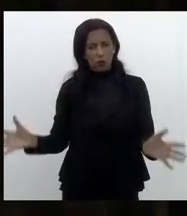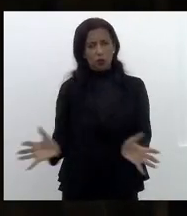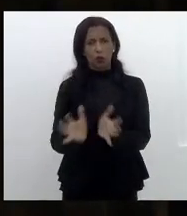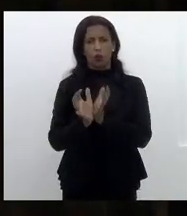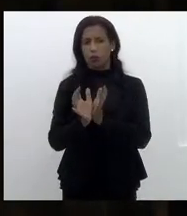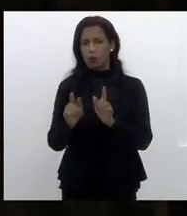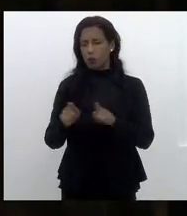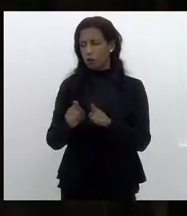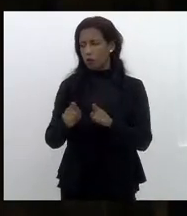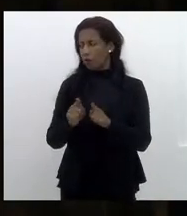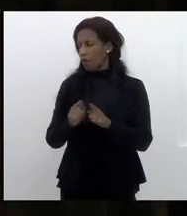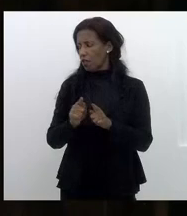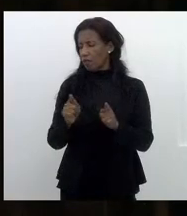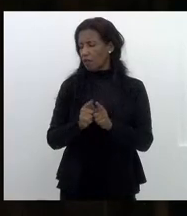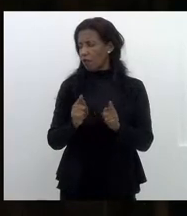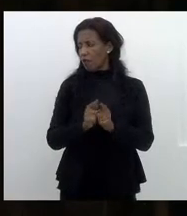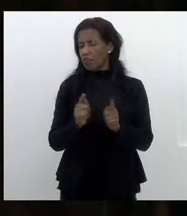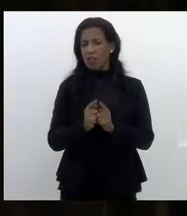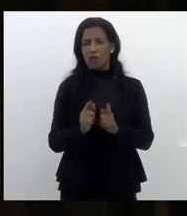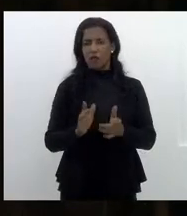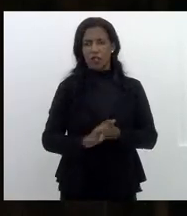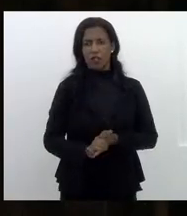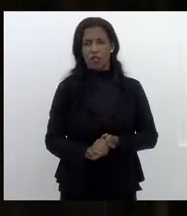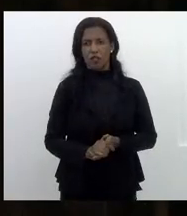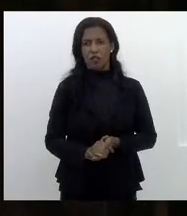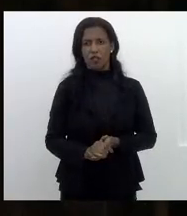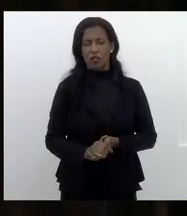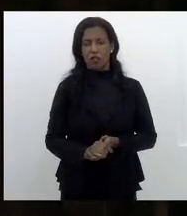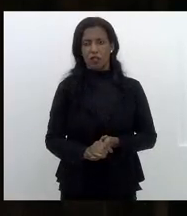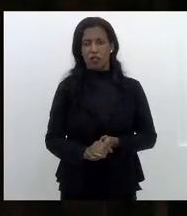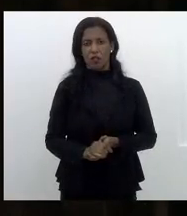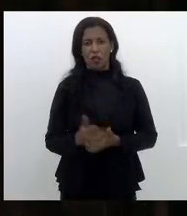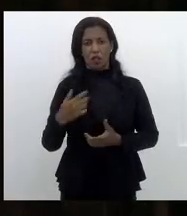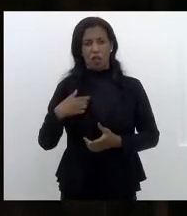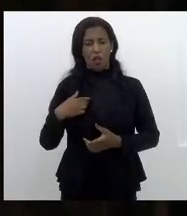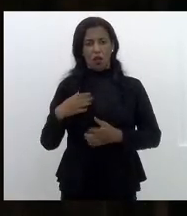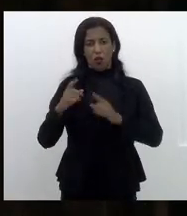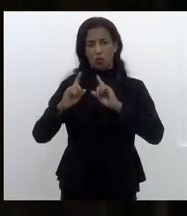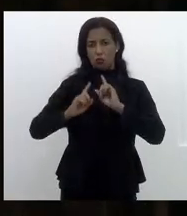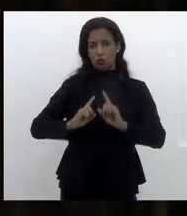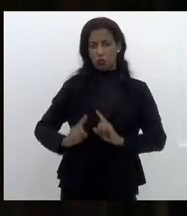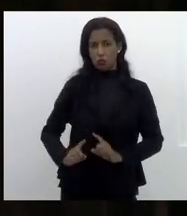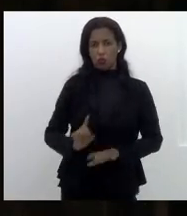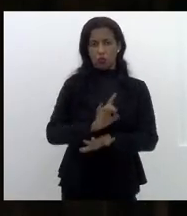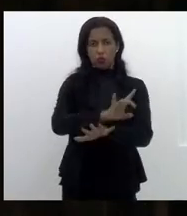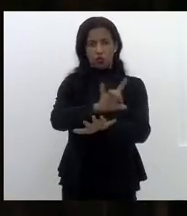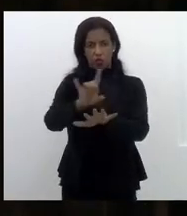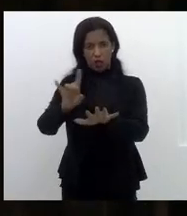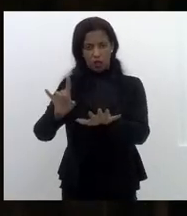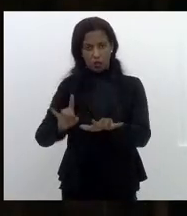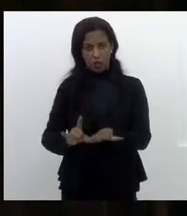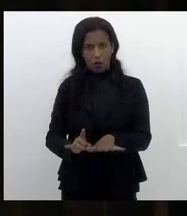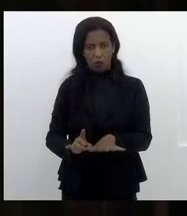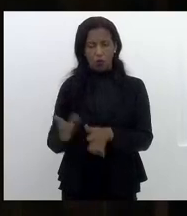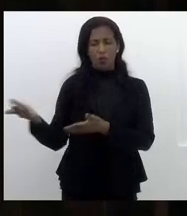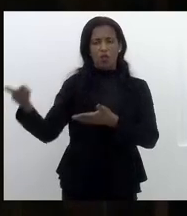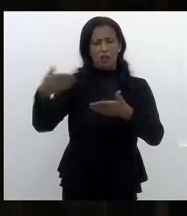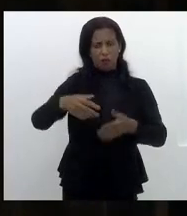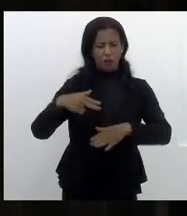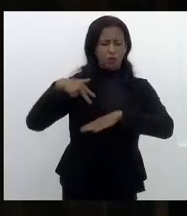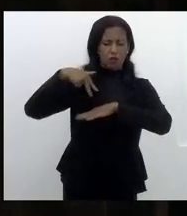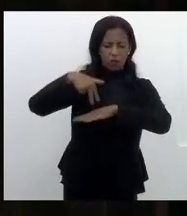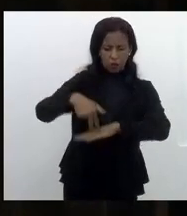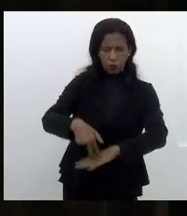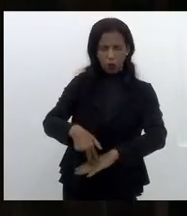Tropa também então portanto eu me filio ao discurso de cada um dos Senhores que vem essa